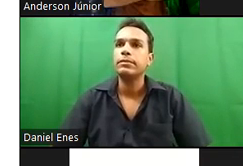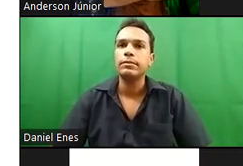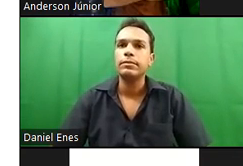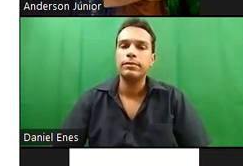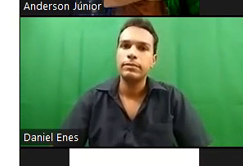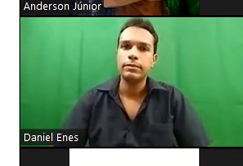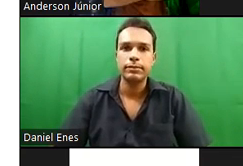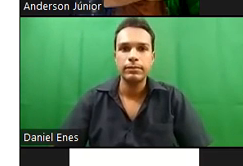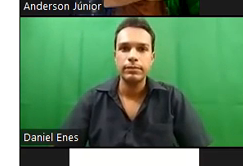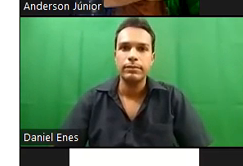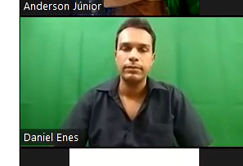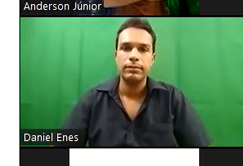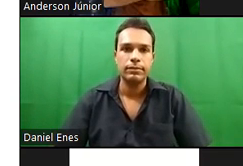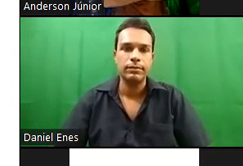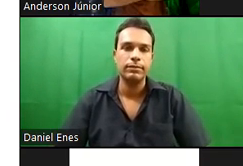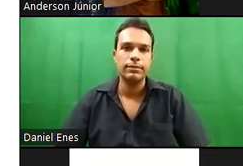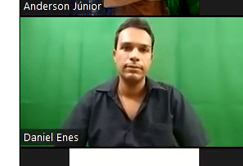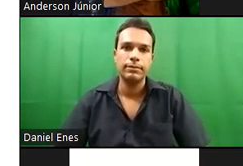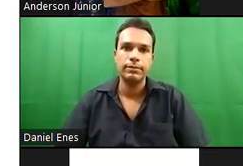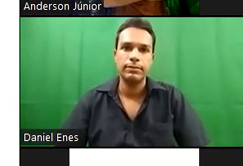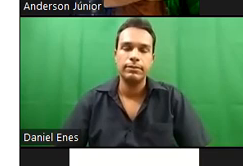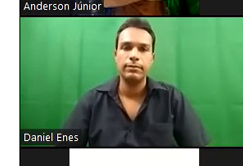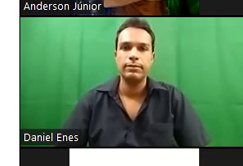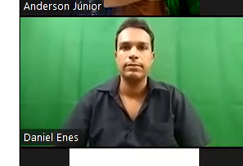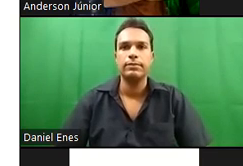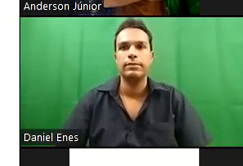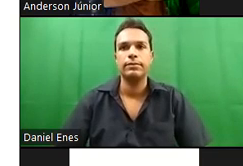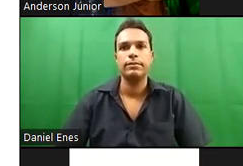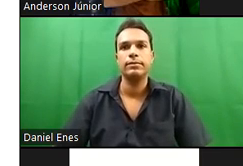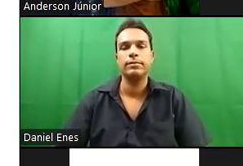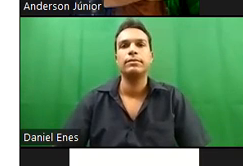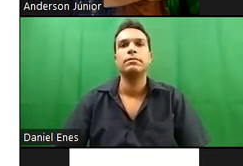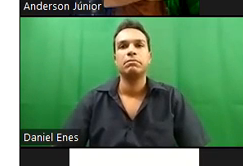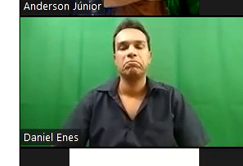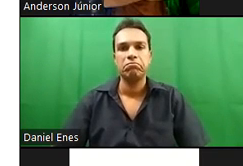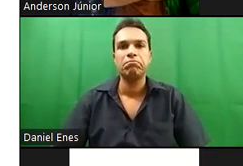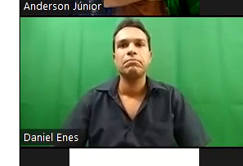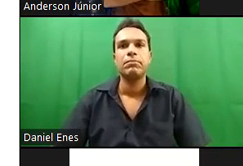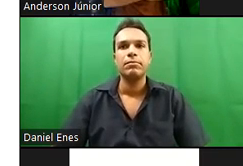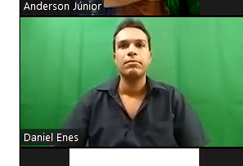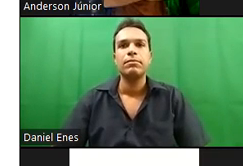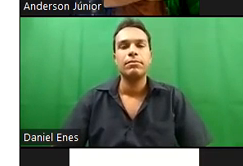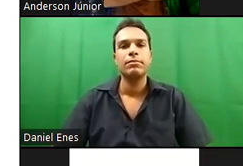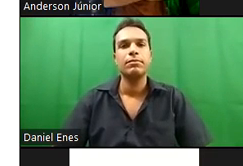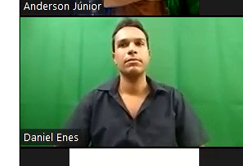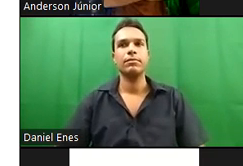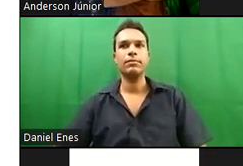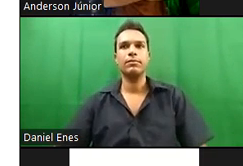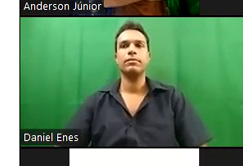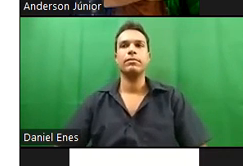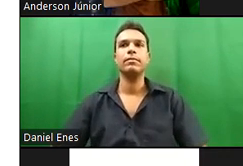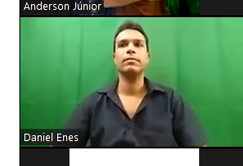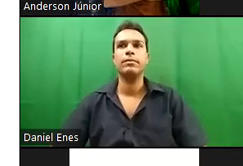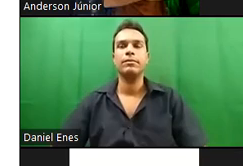E o professor de inglês, ele também era intérprete de Libras. E ele começava a